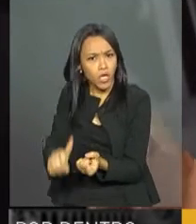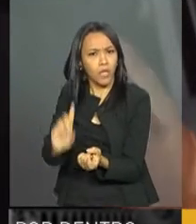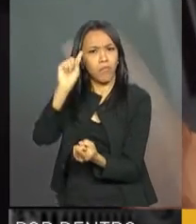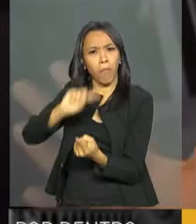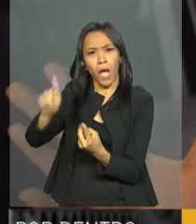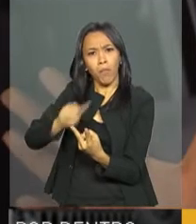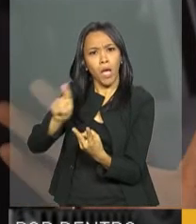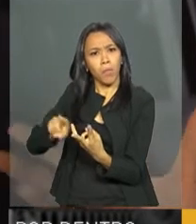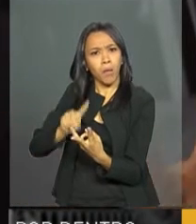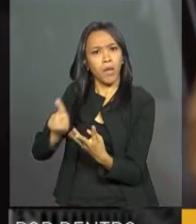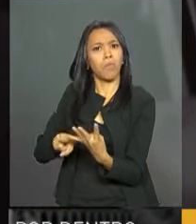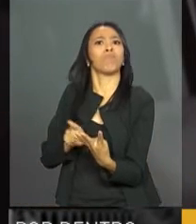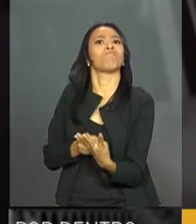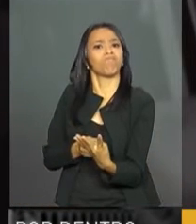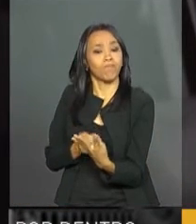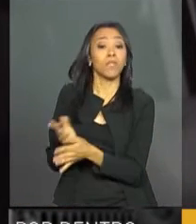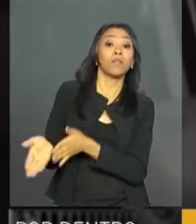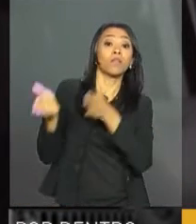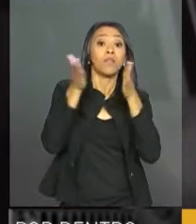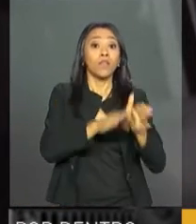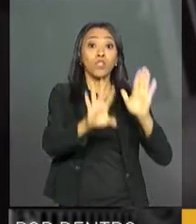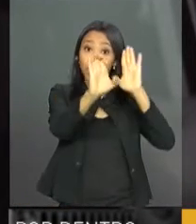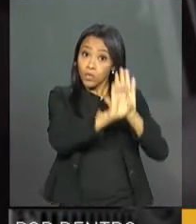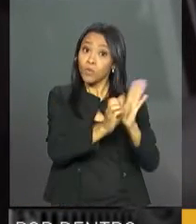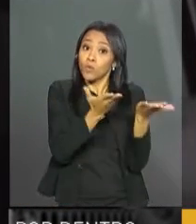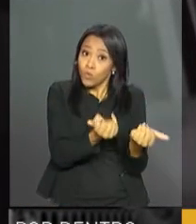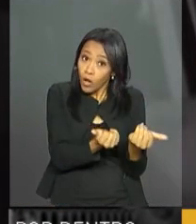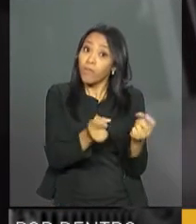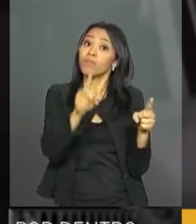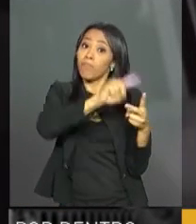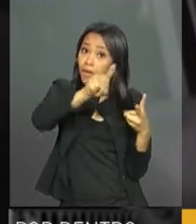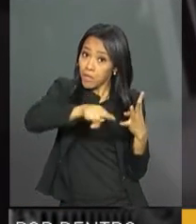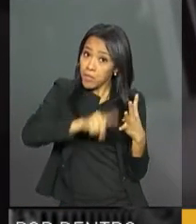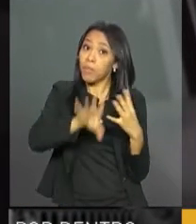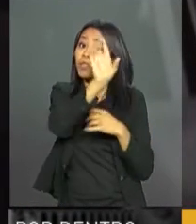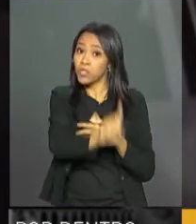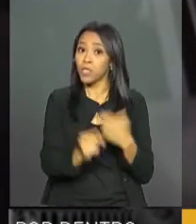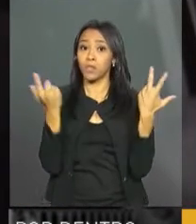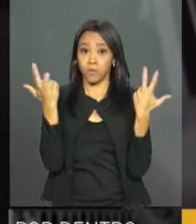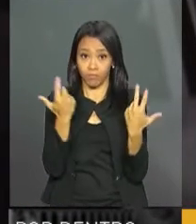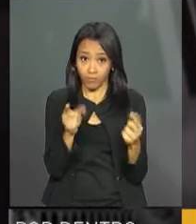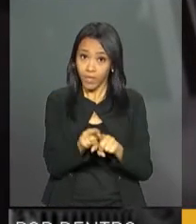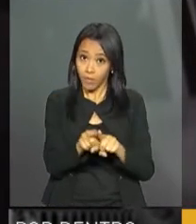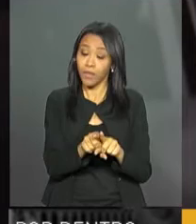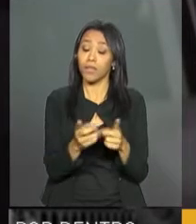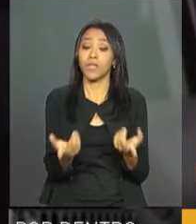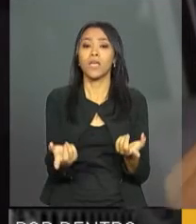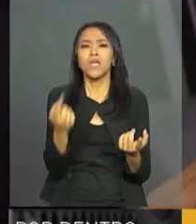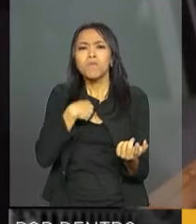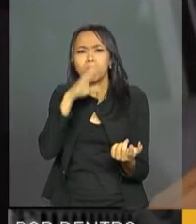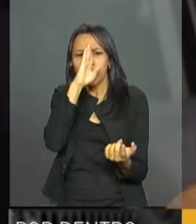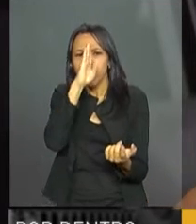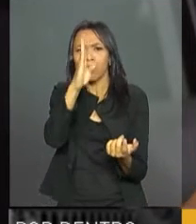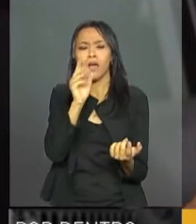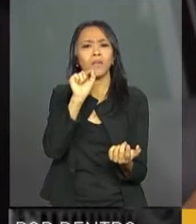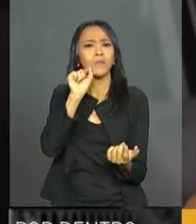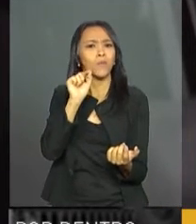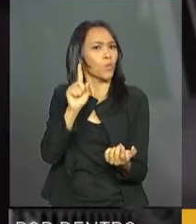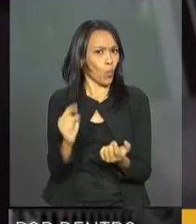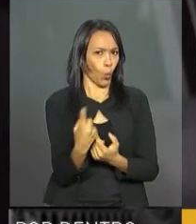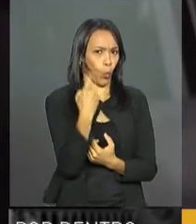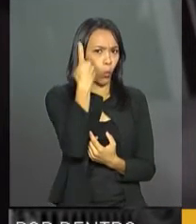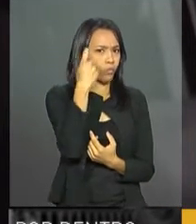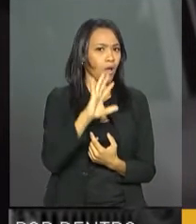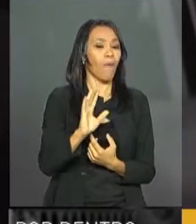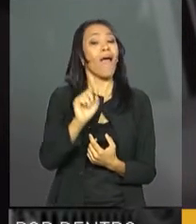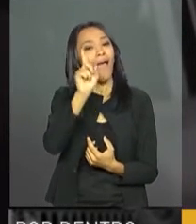para essa categoria. E o Estatuto da Juventude vem garantir vários direitos para os jovens brasileiros. E um dos principais dele, que não é o único,